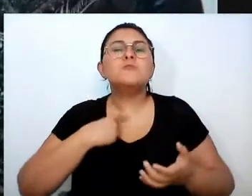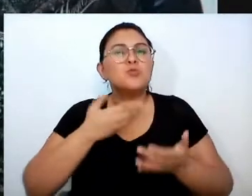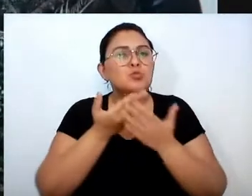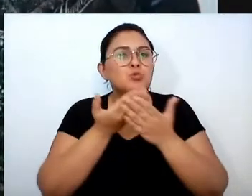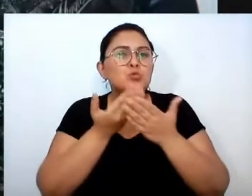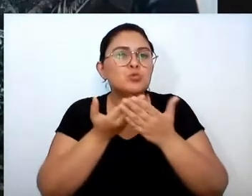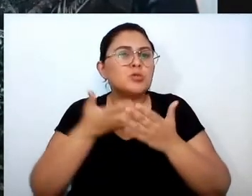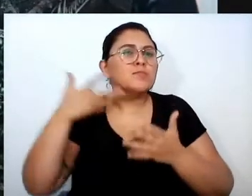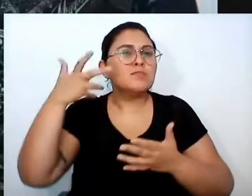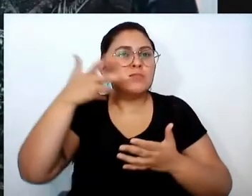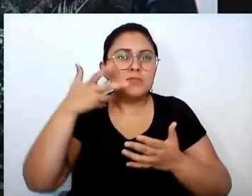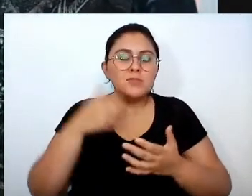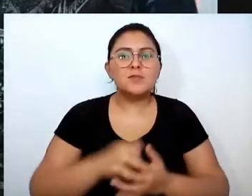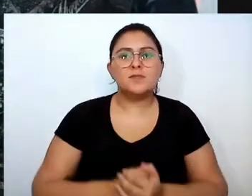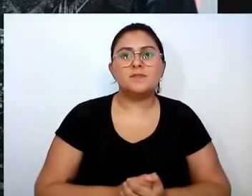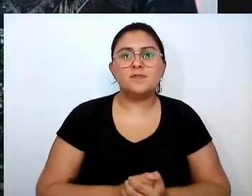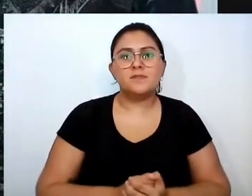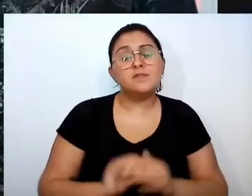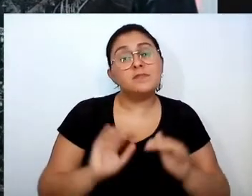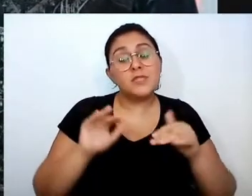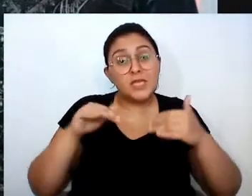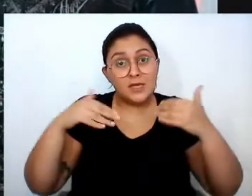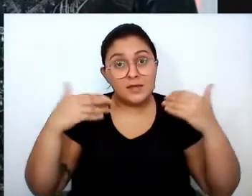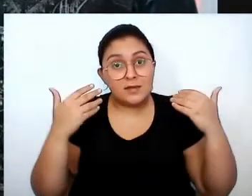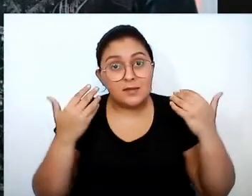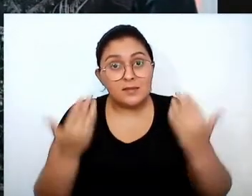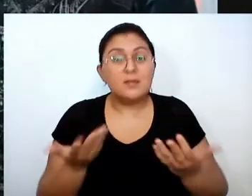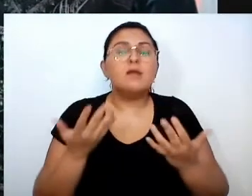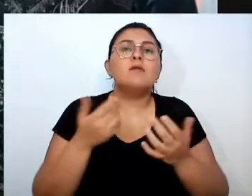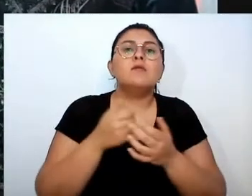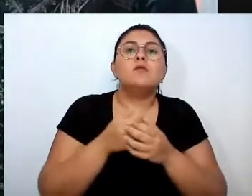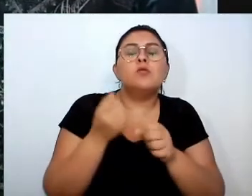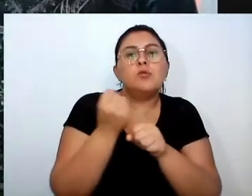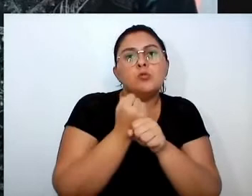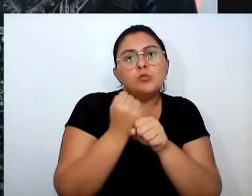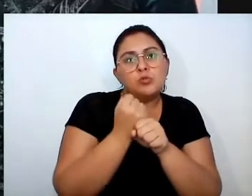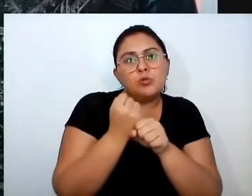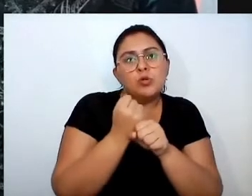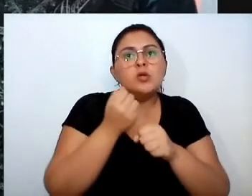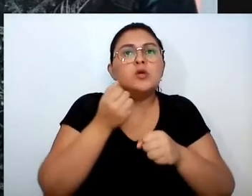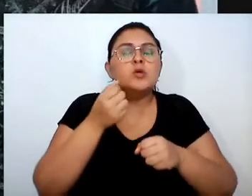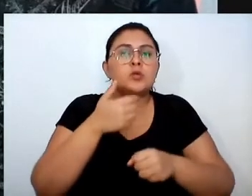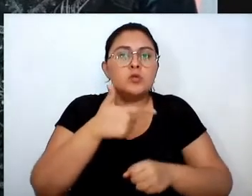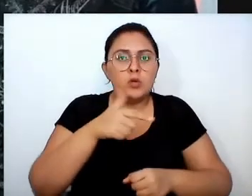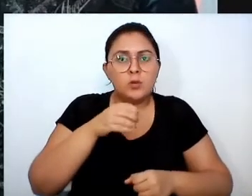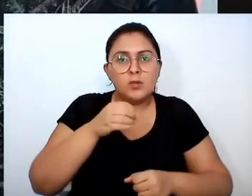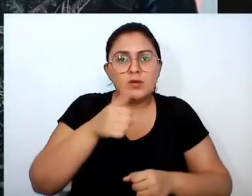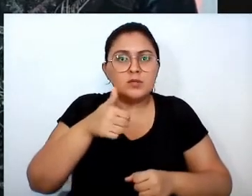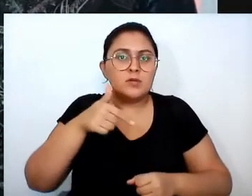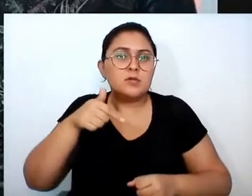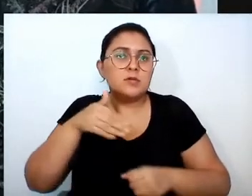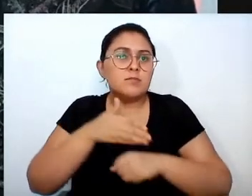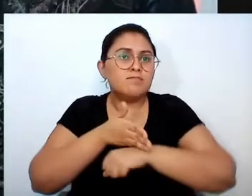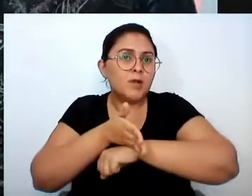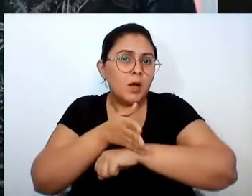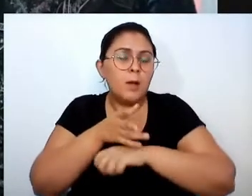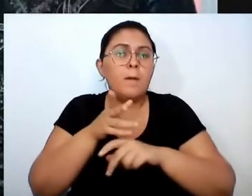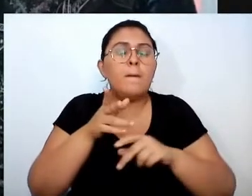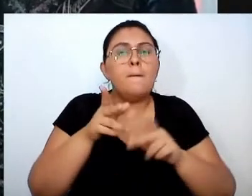Legal. Entrei em 2016 e 2017 me preparei para fazer. Isso já vinha fazendo prova do